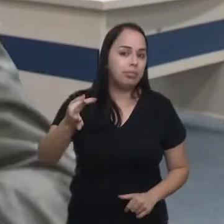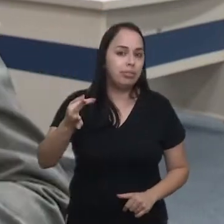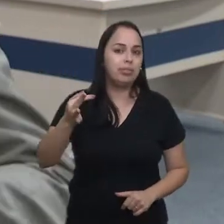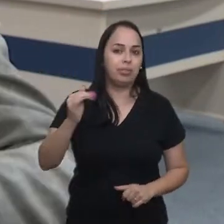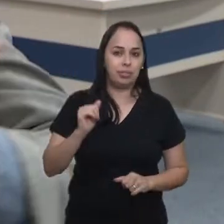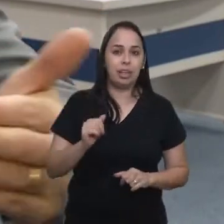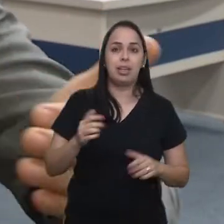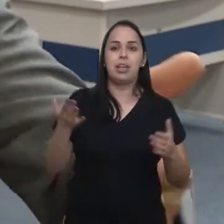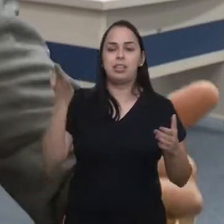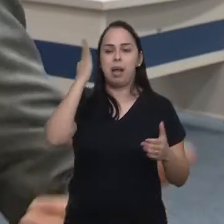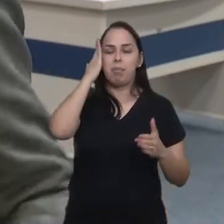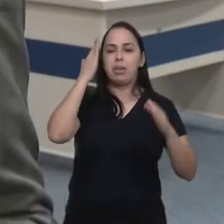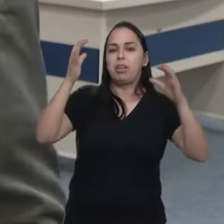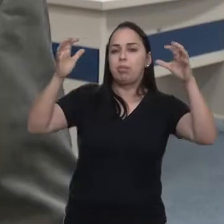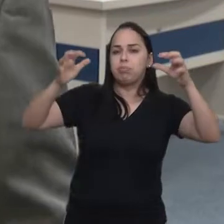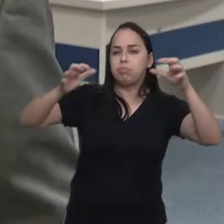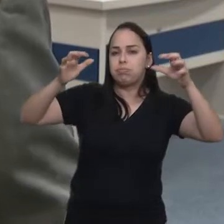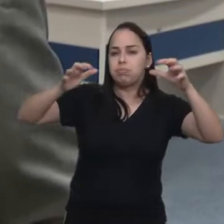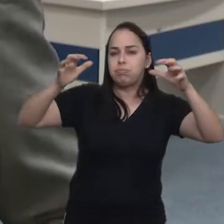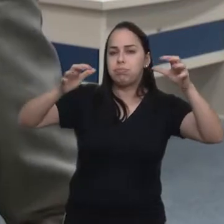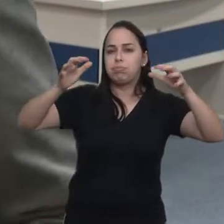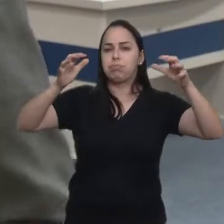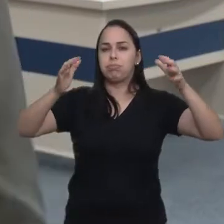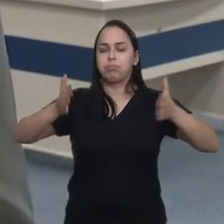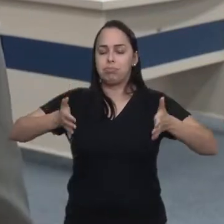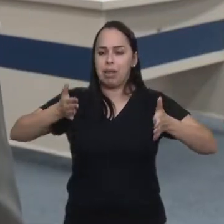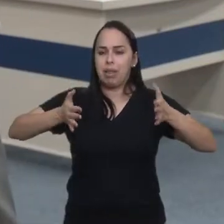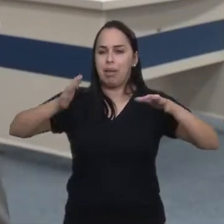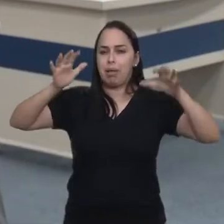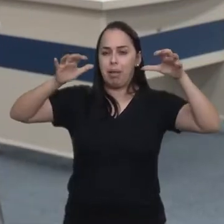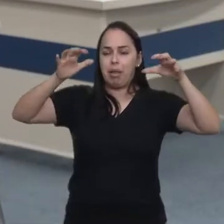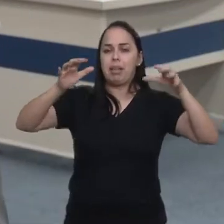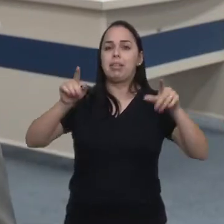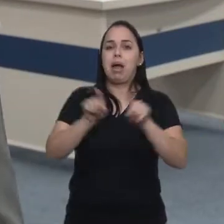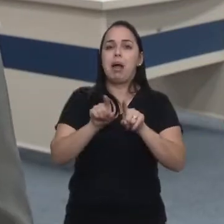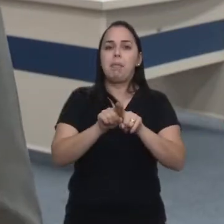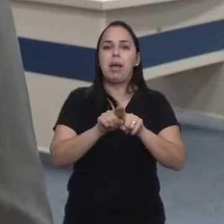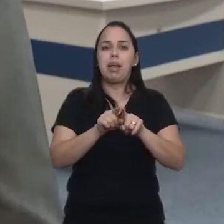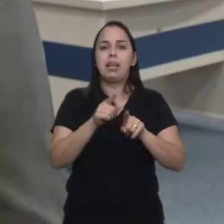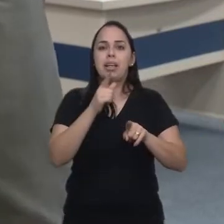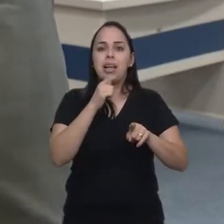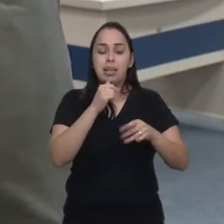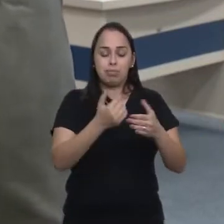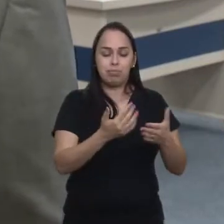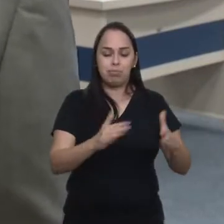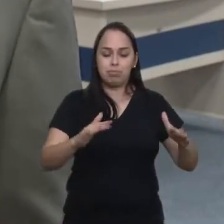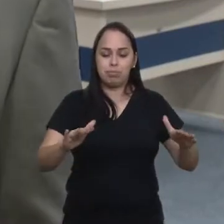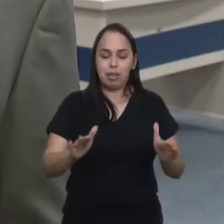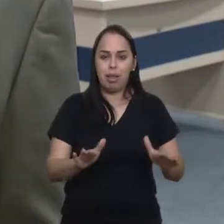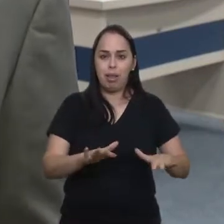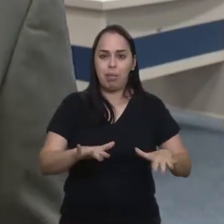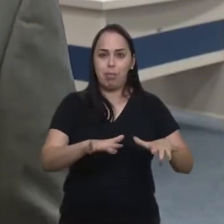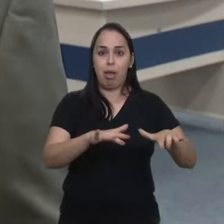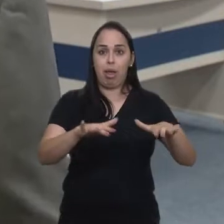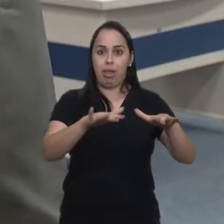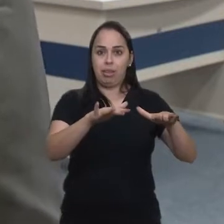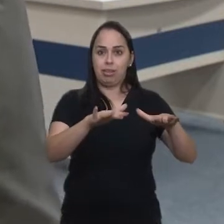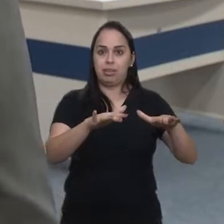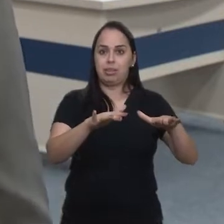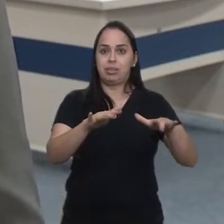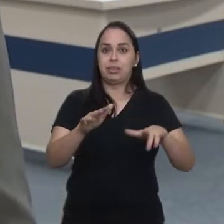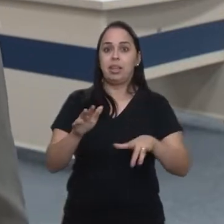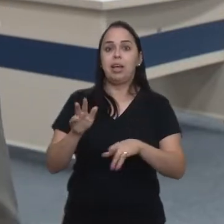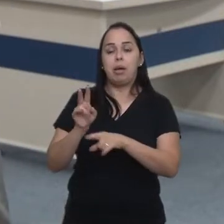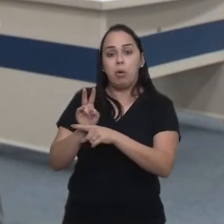e a gente vê os resultados que mesmo com chuvas fortes, né, com algumas partes alagando, São José dos Campos, graças a Deus não tem também esse